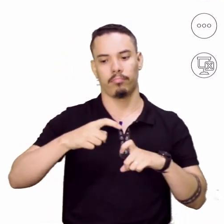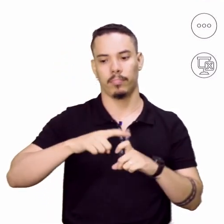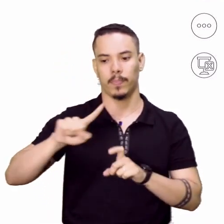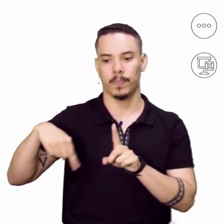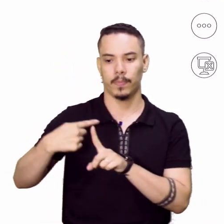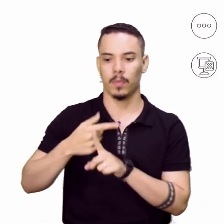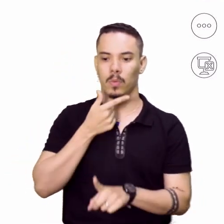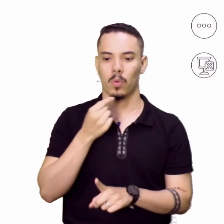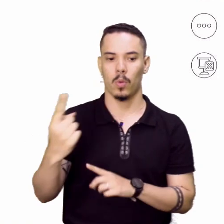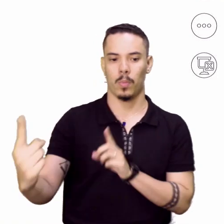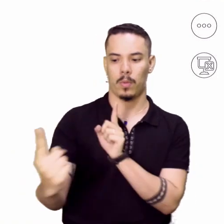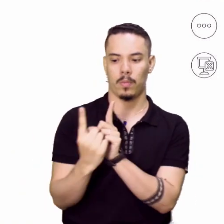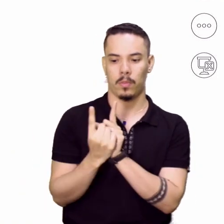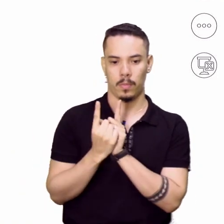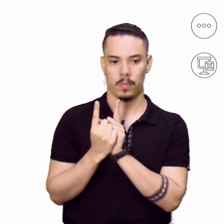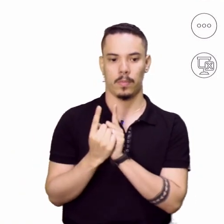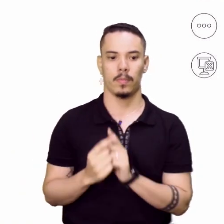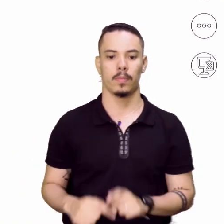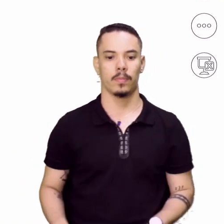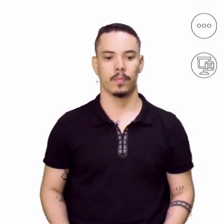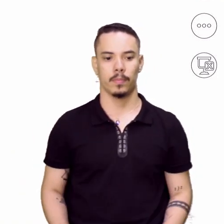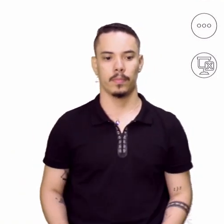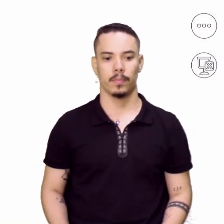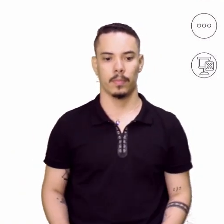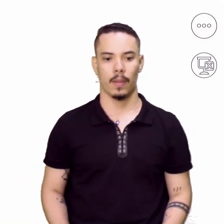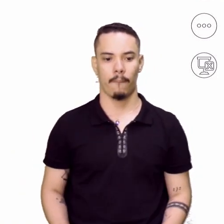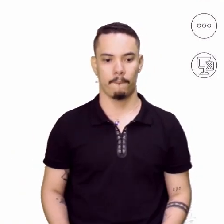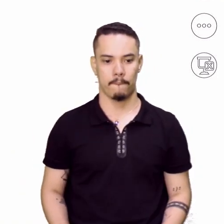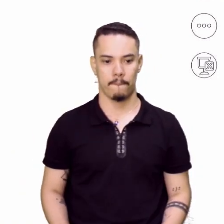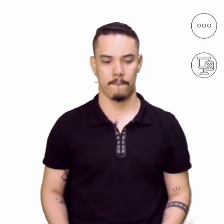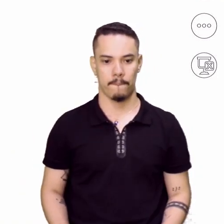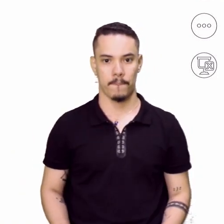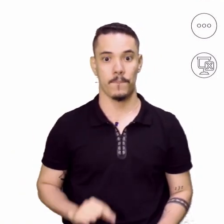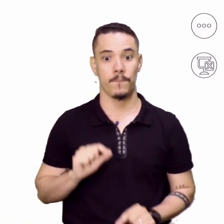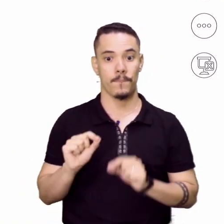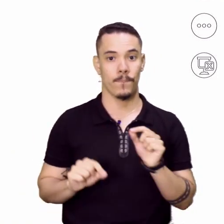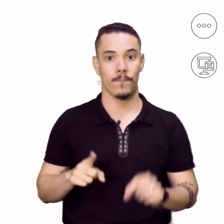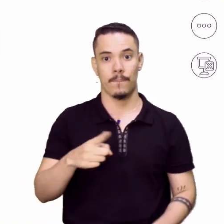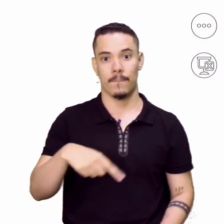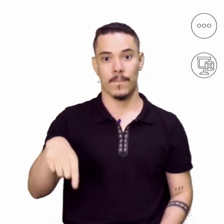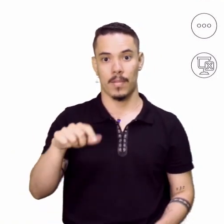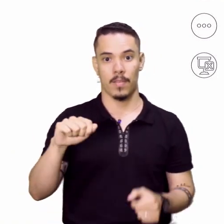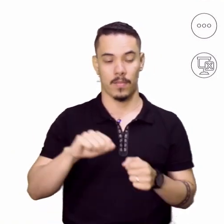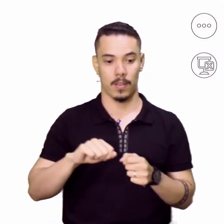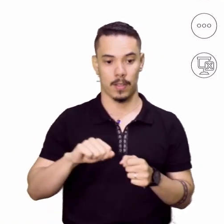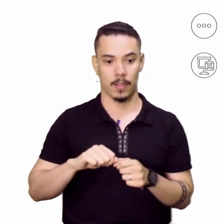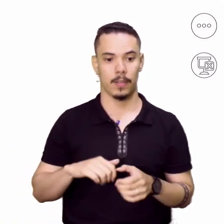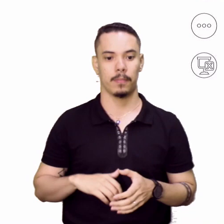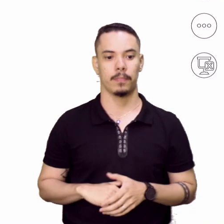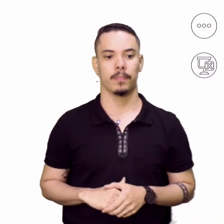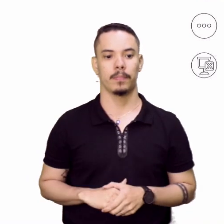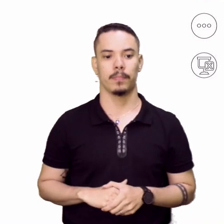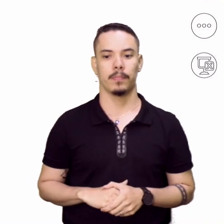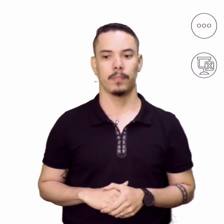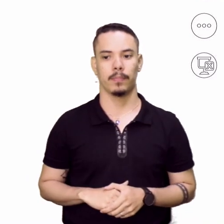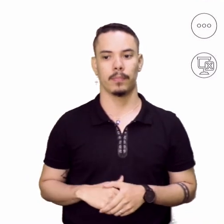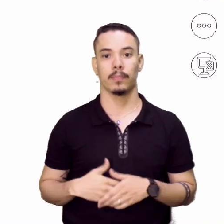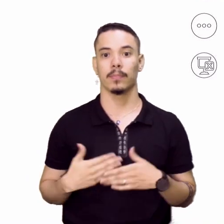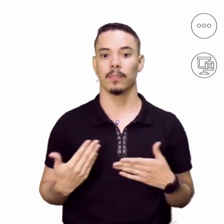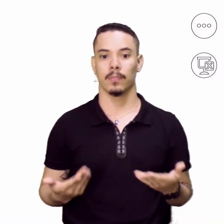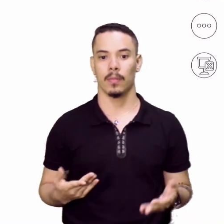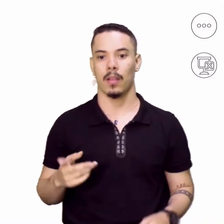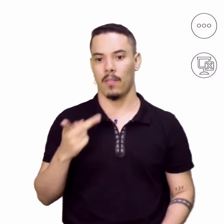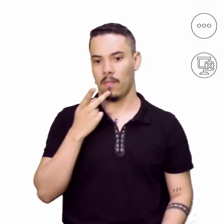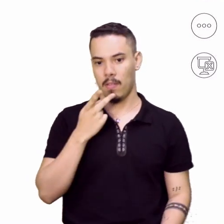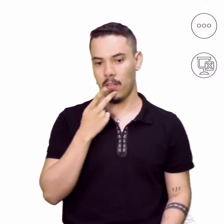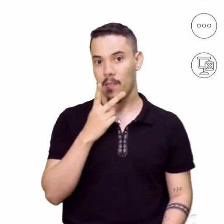vai falar sobre o seu dia What Will You do O que você fará depois que o Peter disse que ele ia